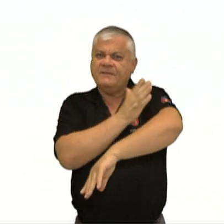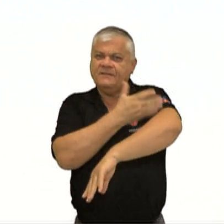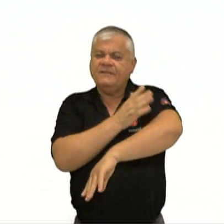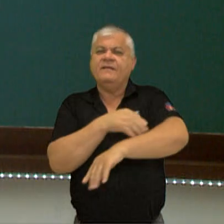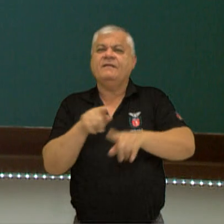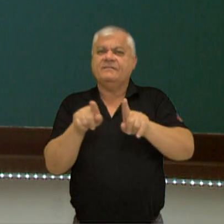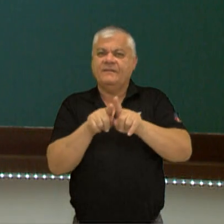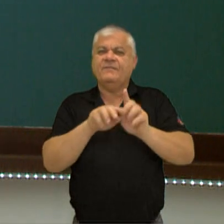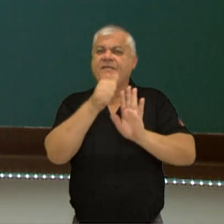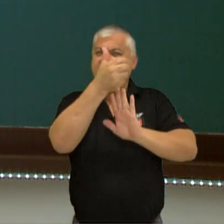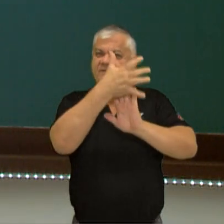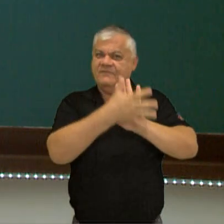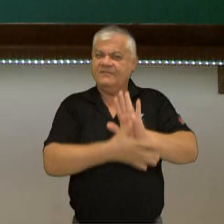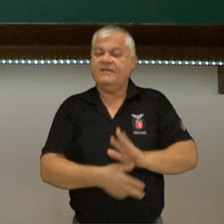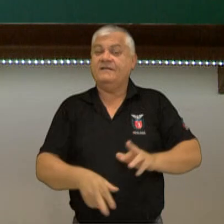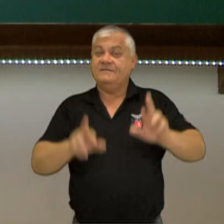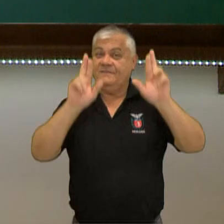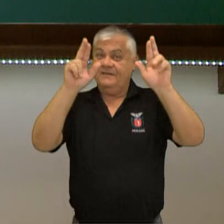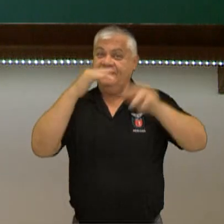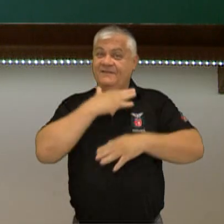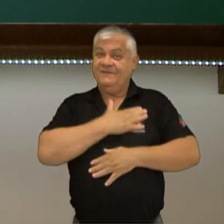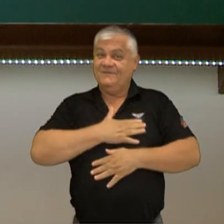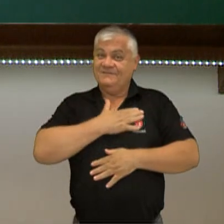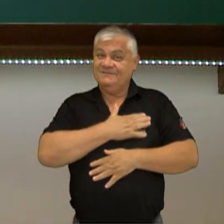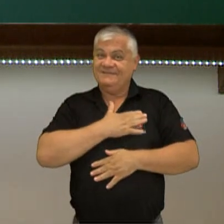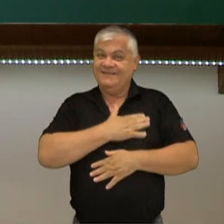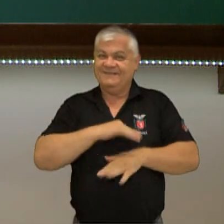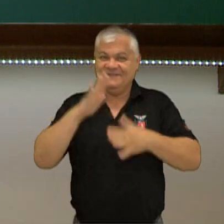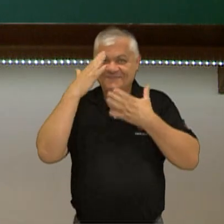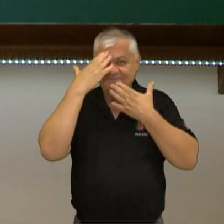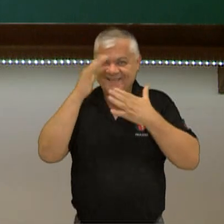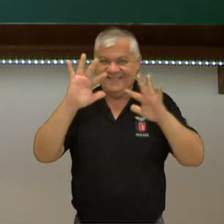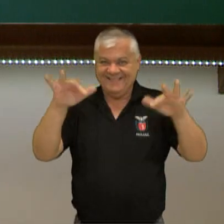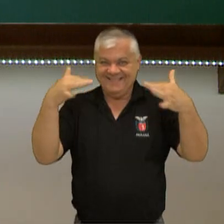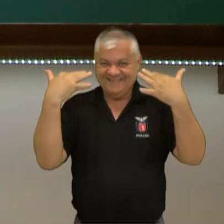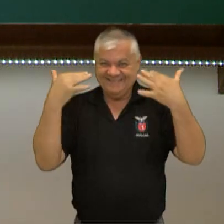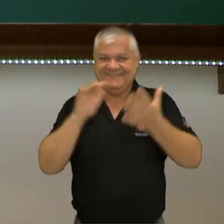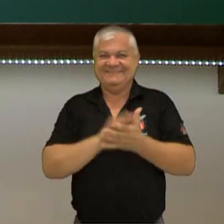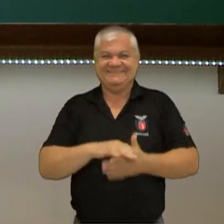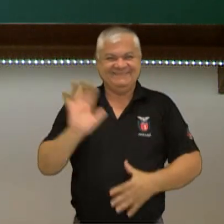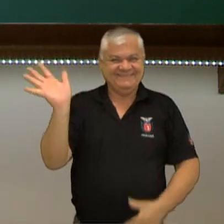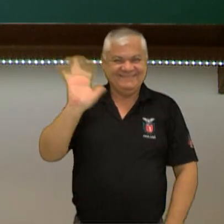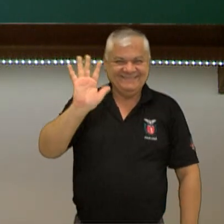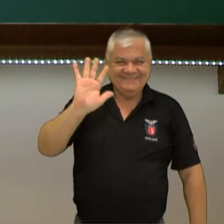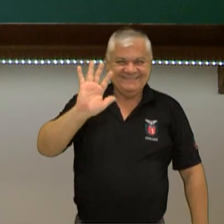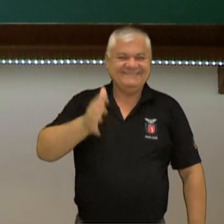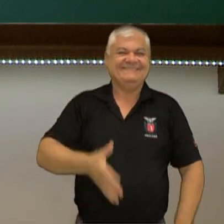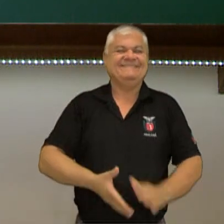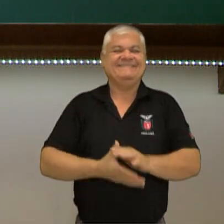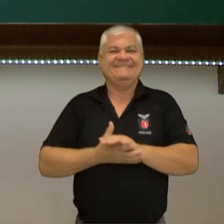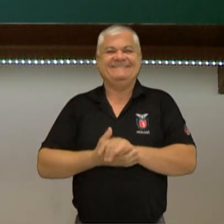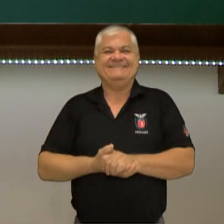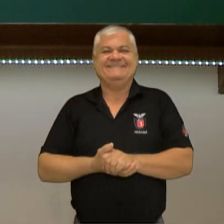meio de atividades. Espero que vocês tenham gostado. Muito obrigada pela atenção de vocês e até a próxima.